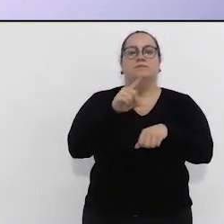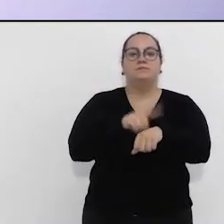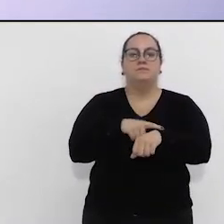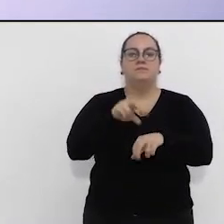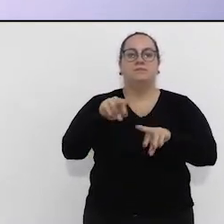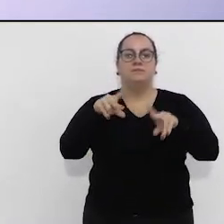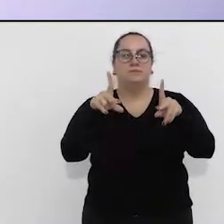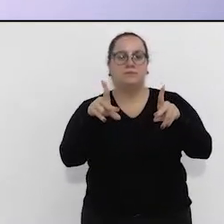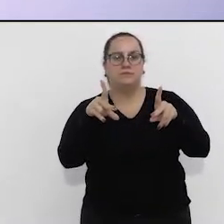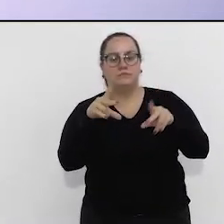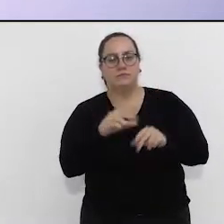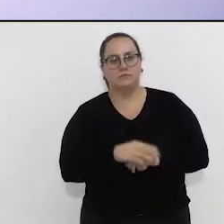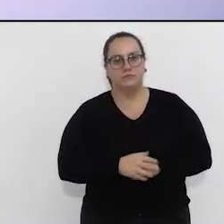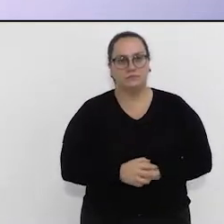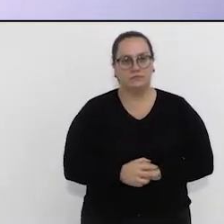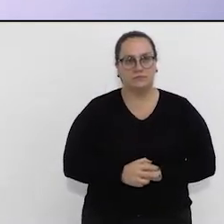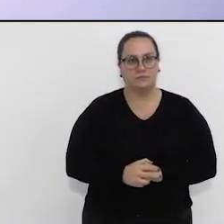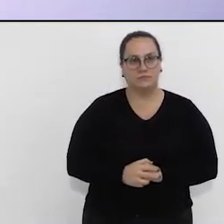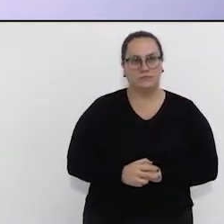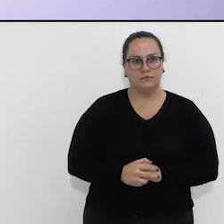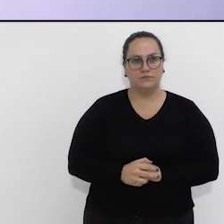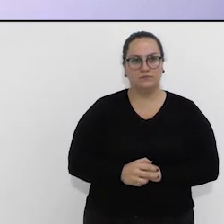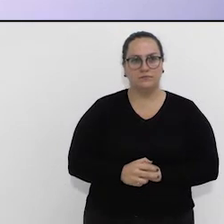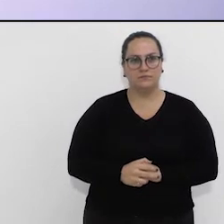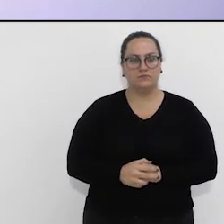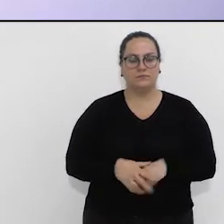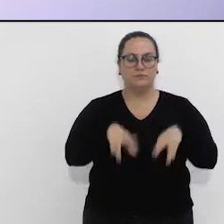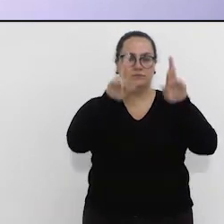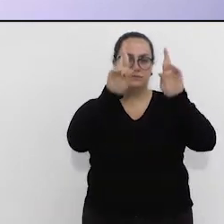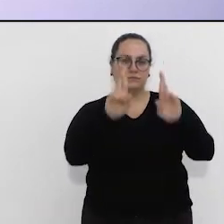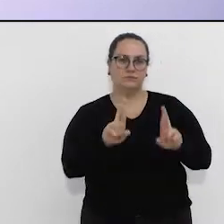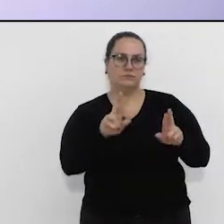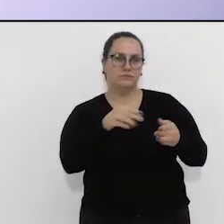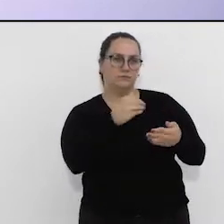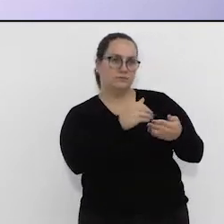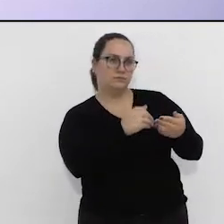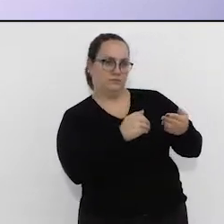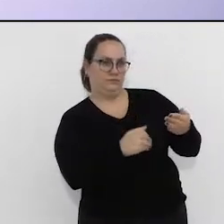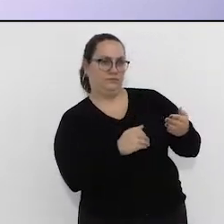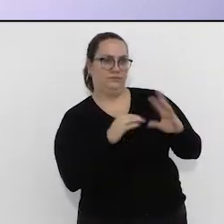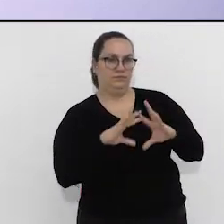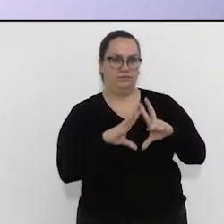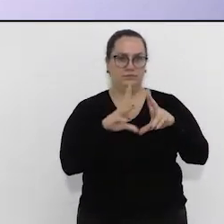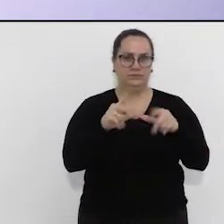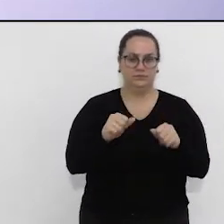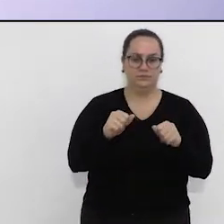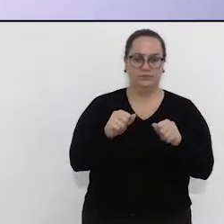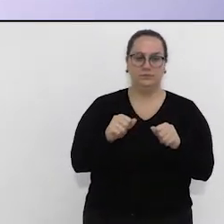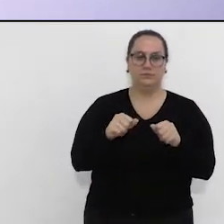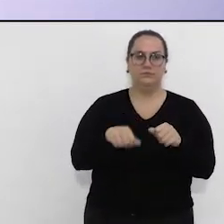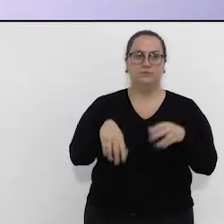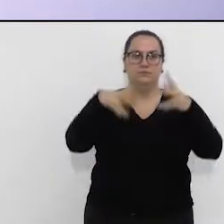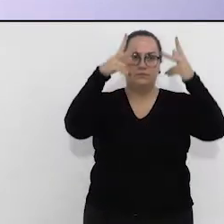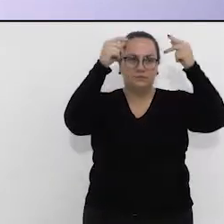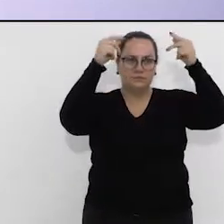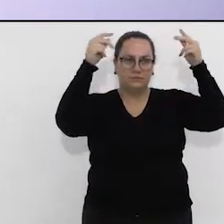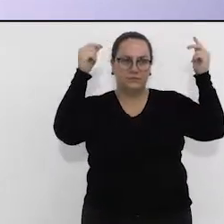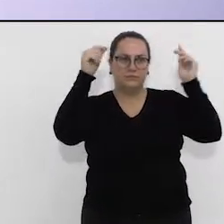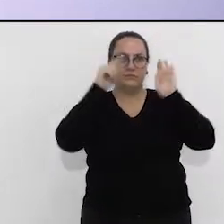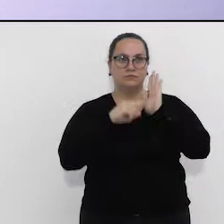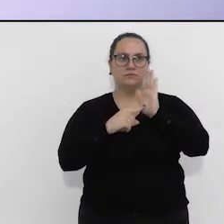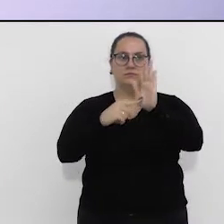serão entrevistados em horários diferentes as regras foram acordados e definidas com todos os candidatos ou